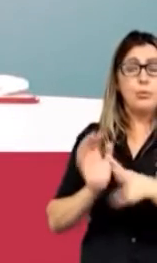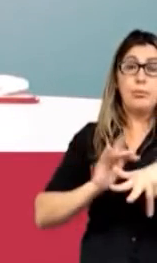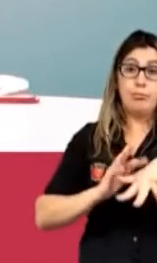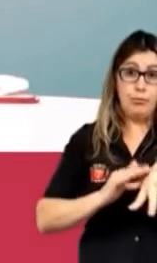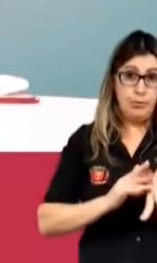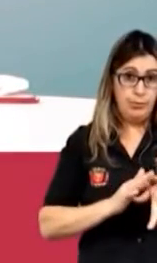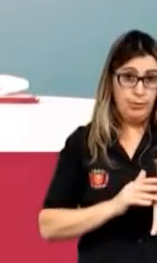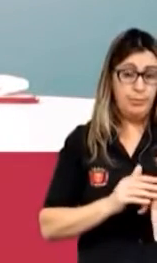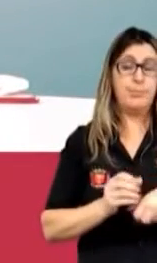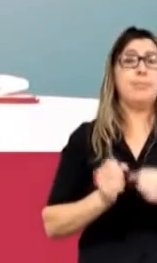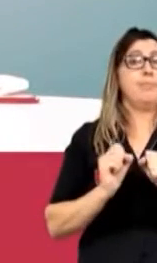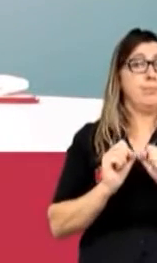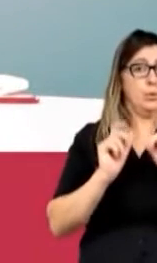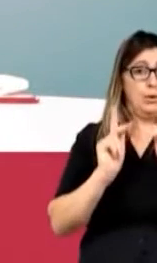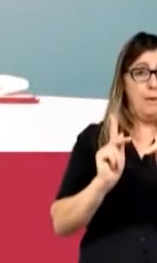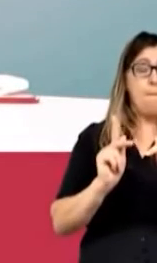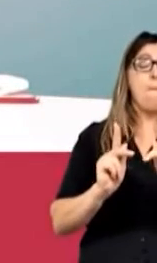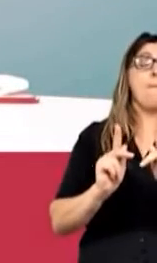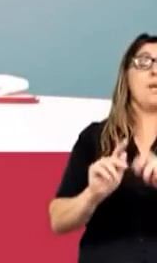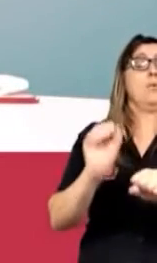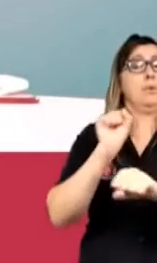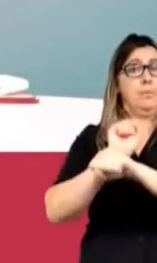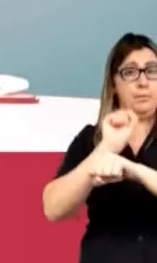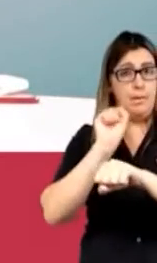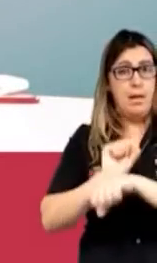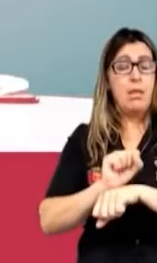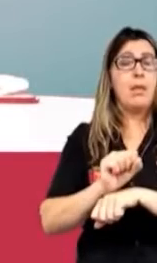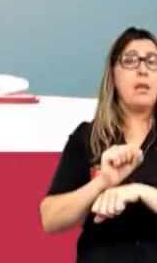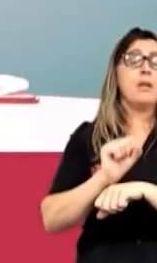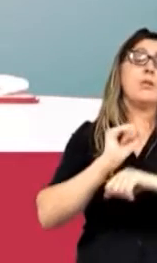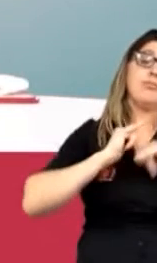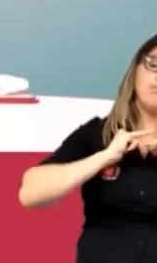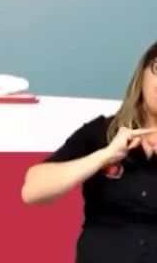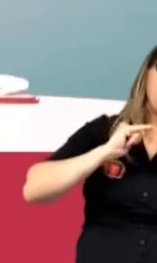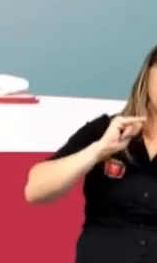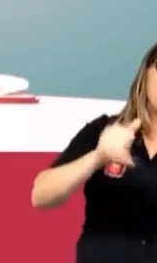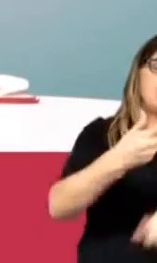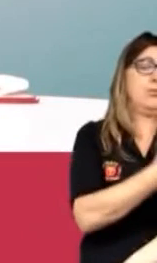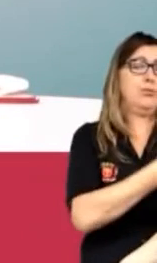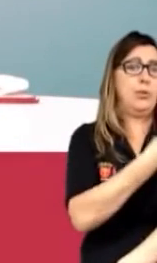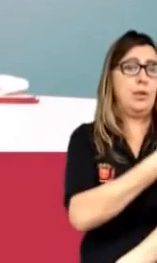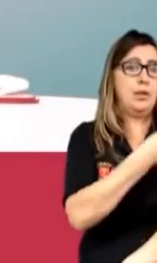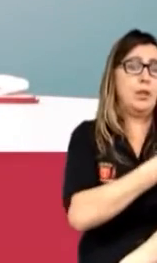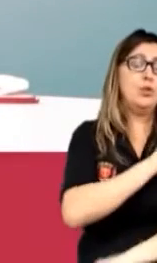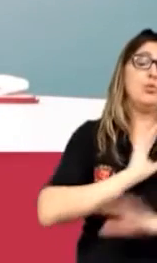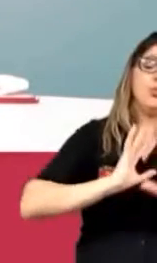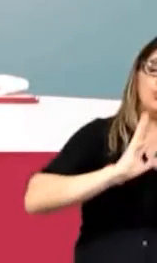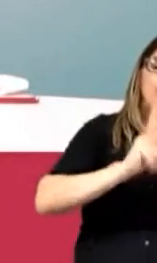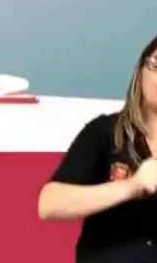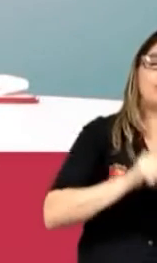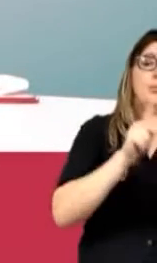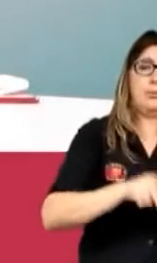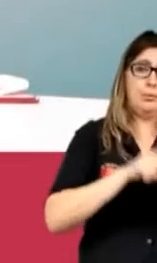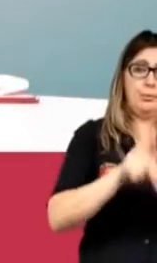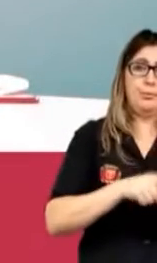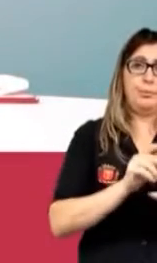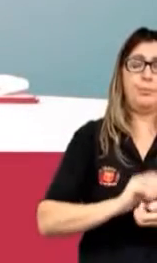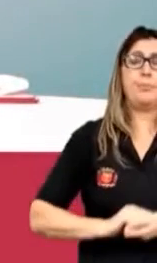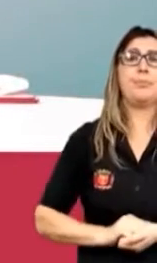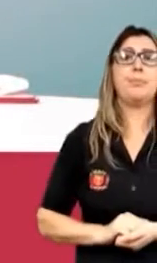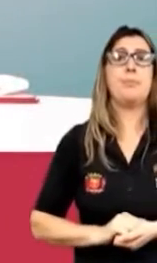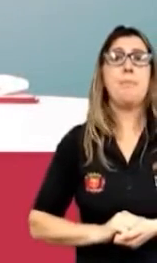de pacientes. Então, aguardem que gradativamente a gente vai vacinando toda a população.